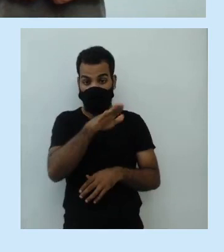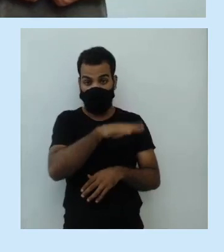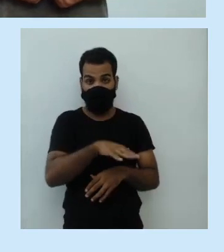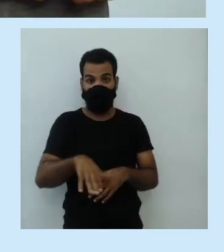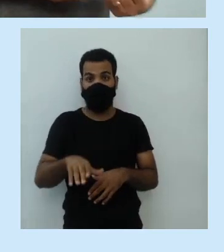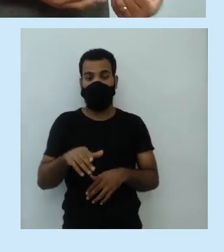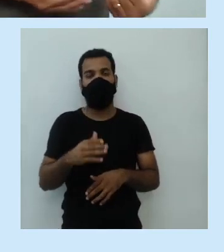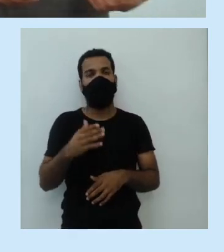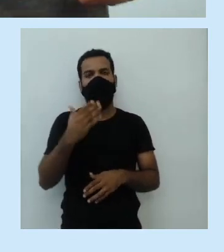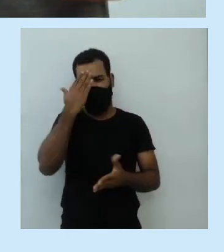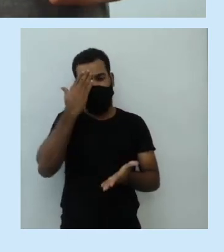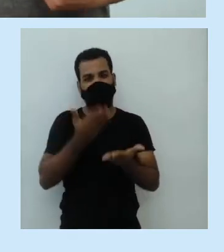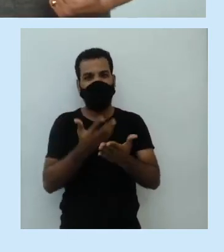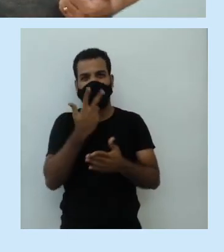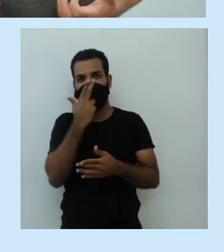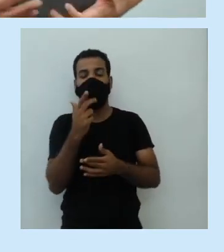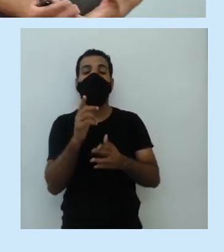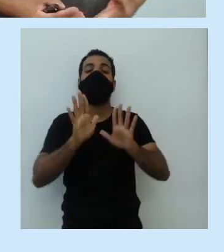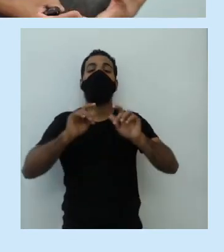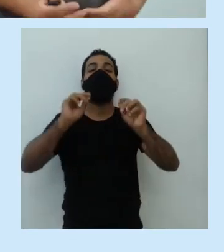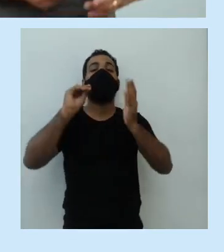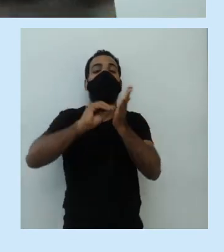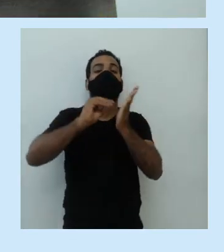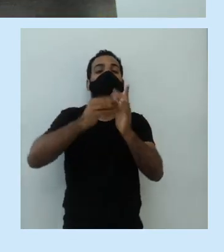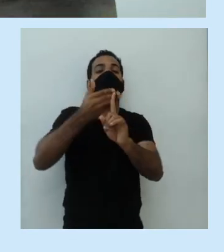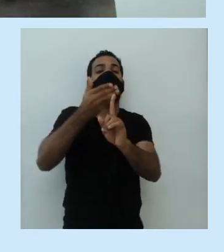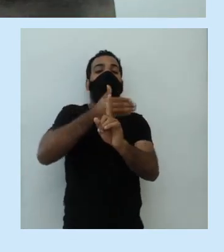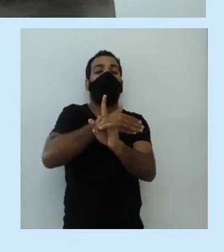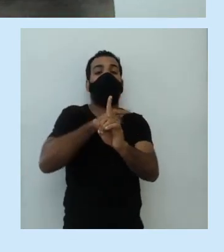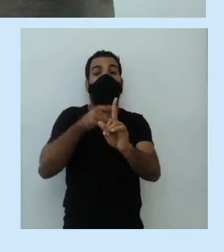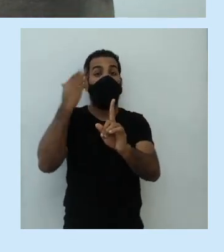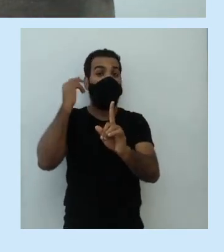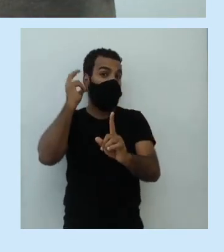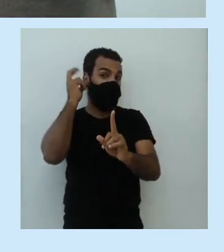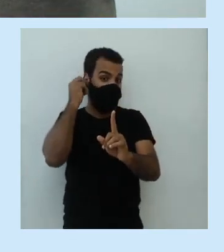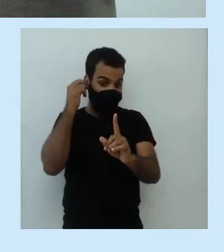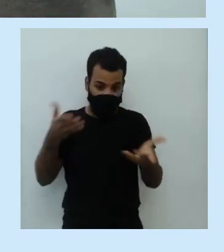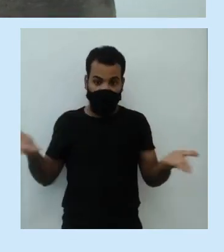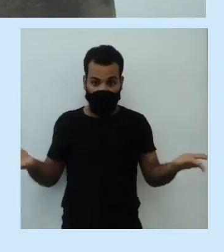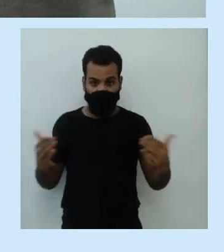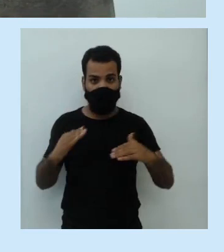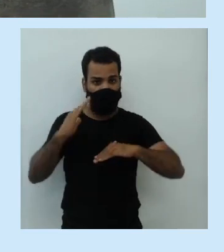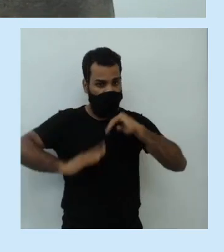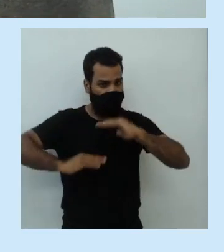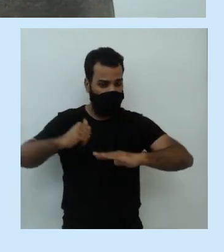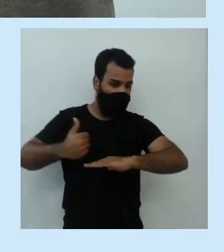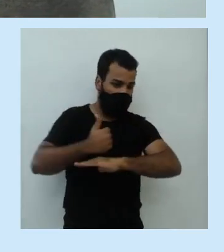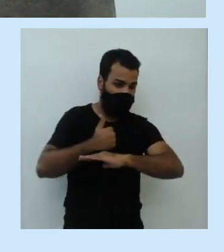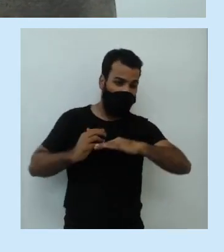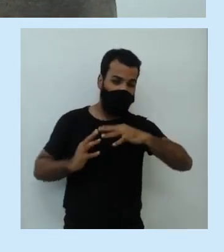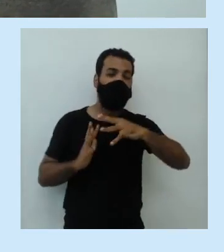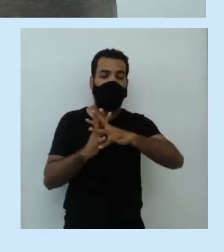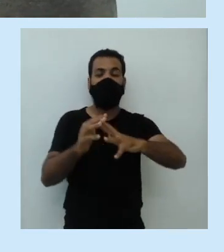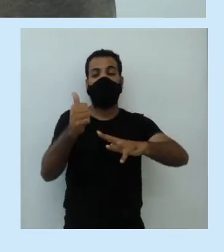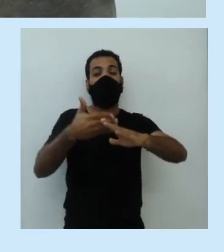essa ideia sem fazer essa análise crítica. Por isso que a gente precisa entender que é